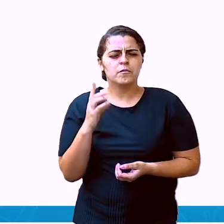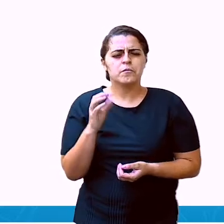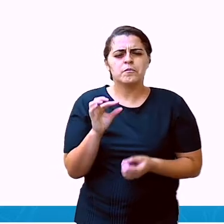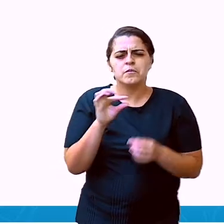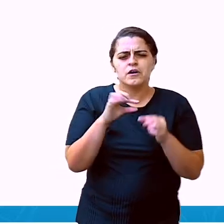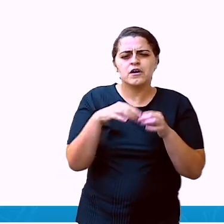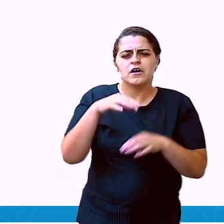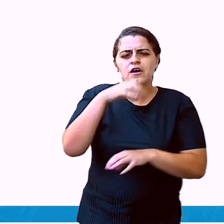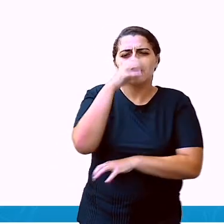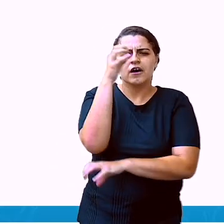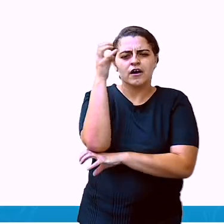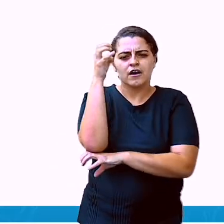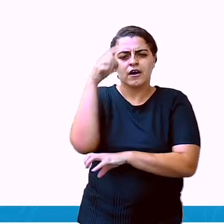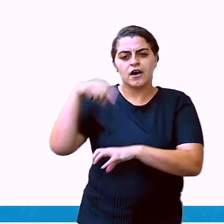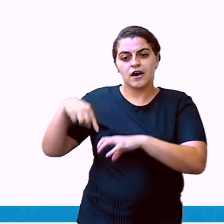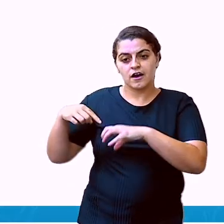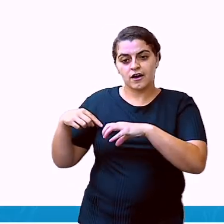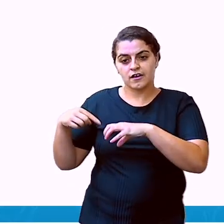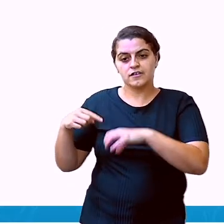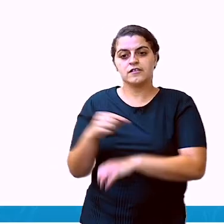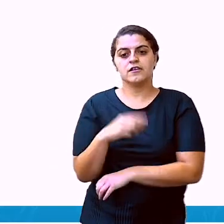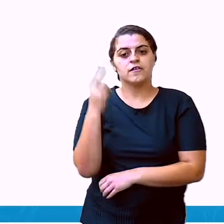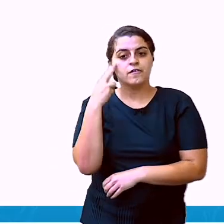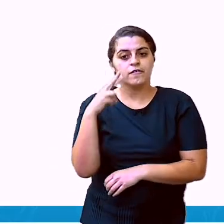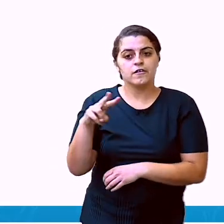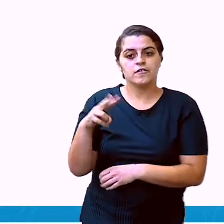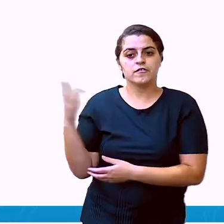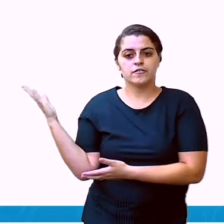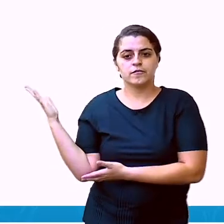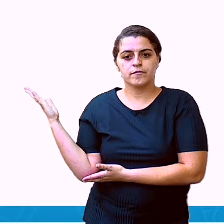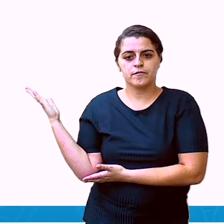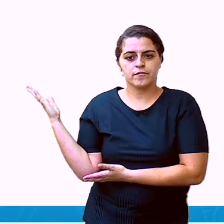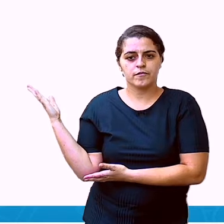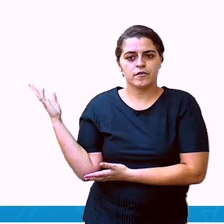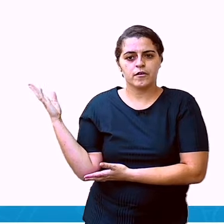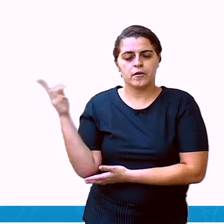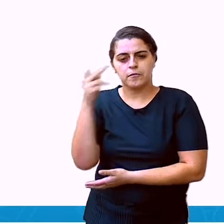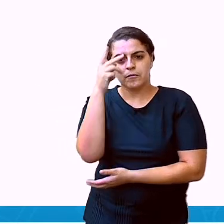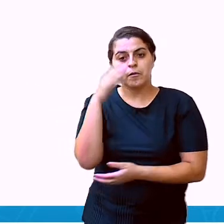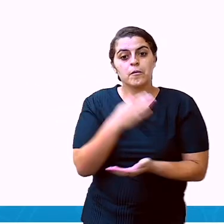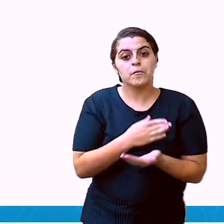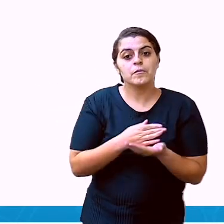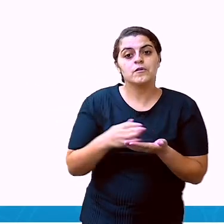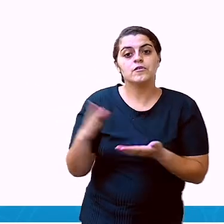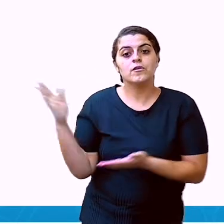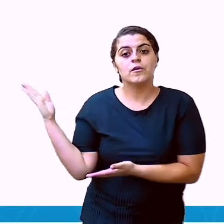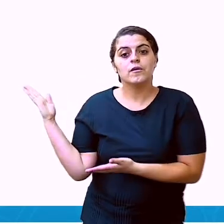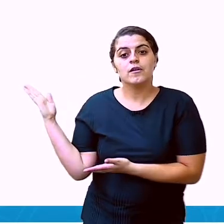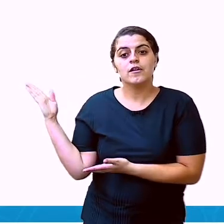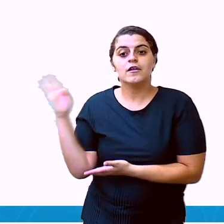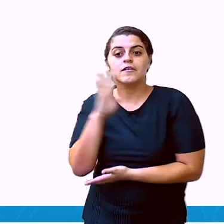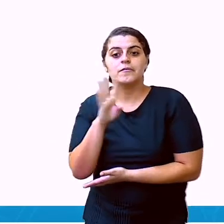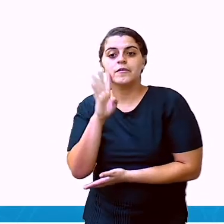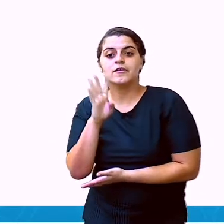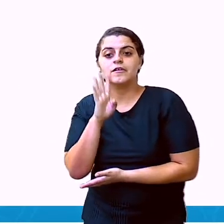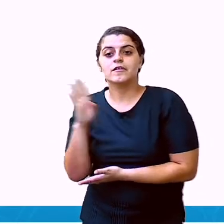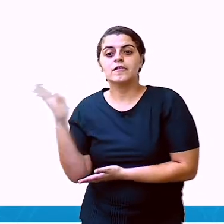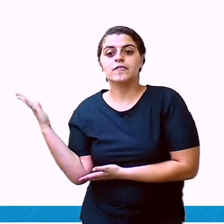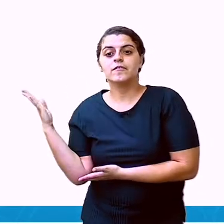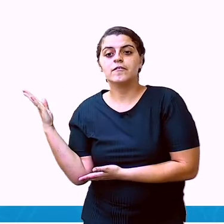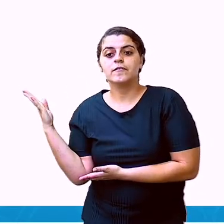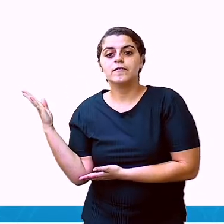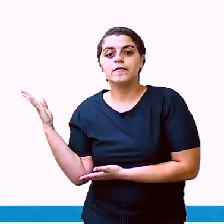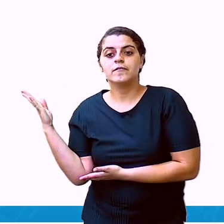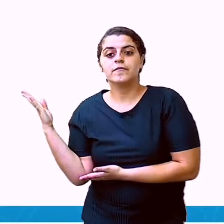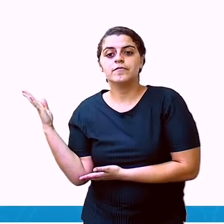uma raizinha no feijão. Observe para você ver, começou a brotar aqui. Observe no seu